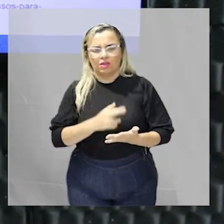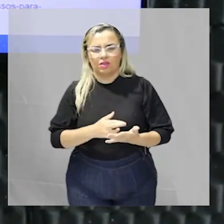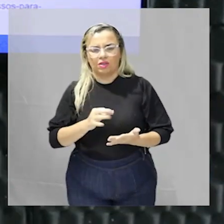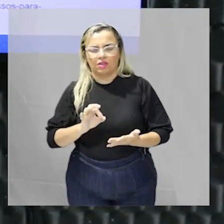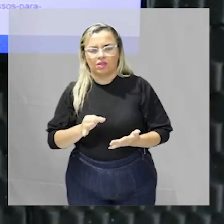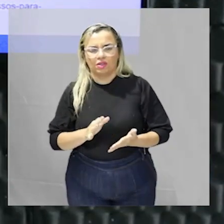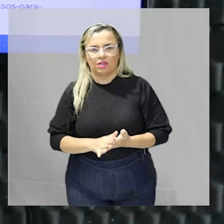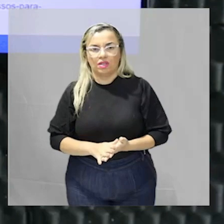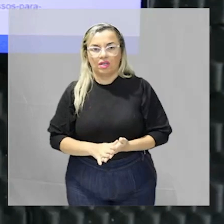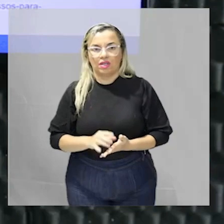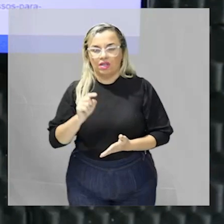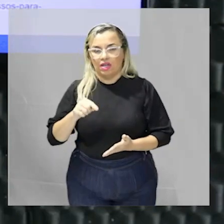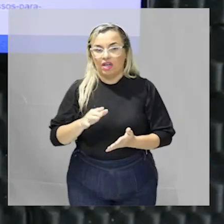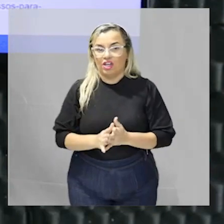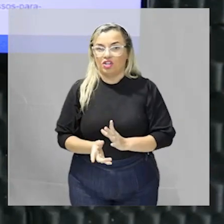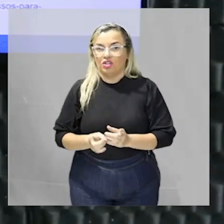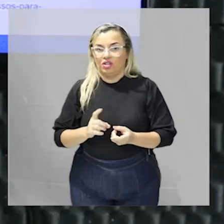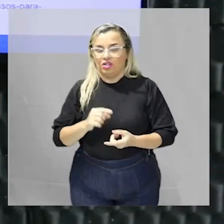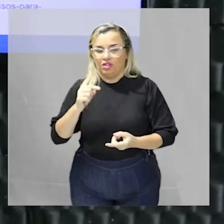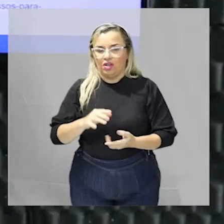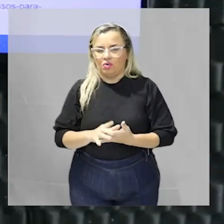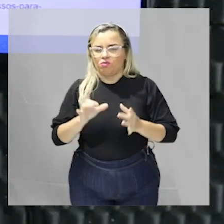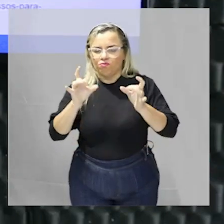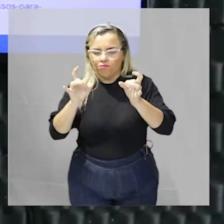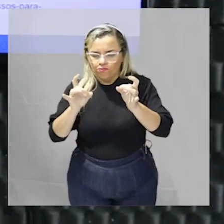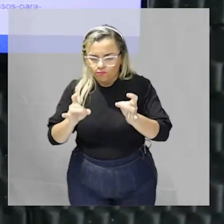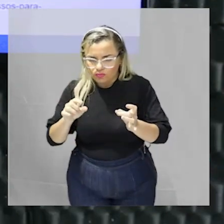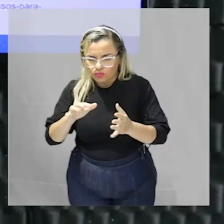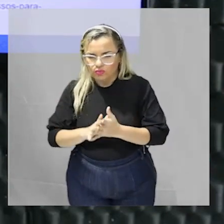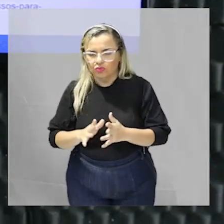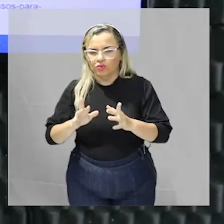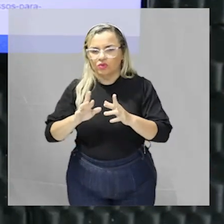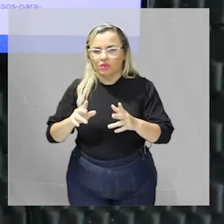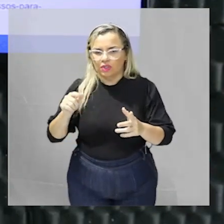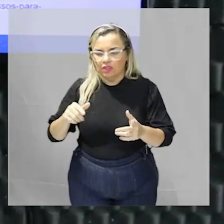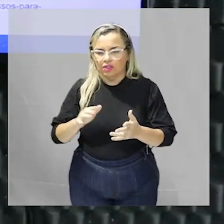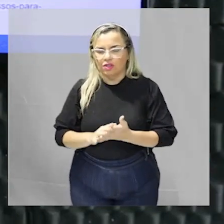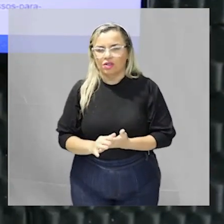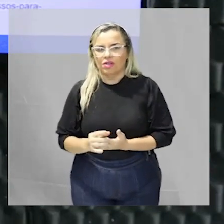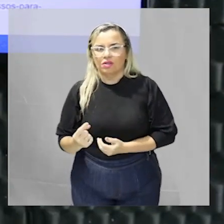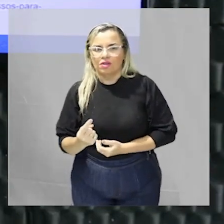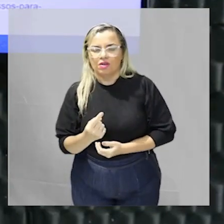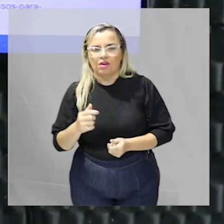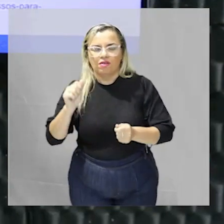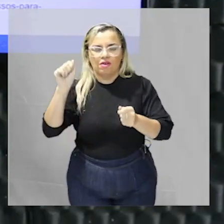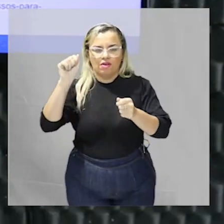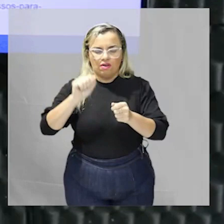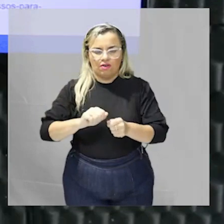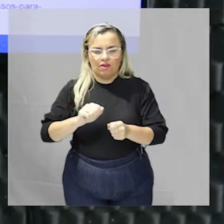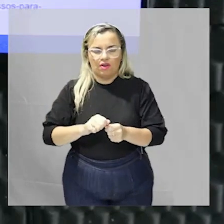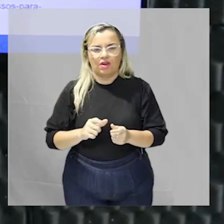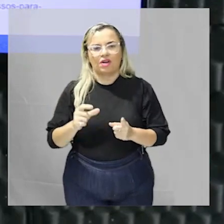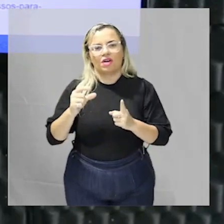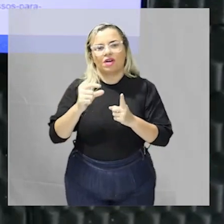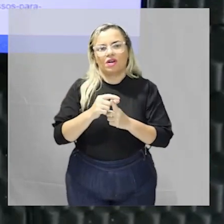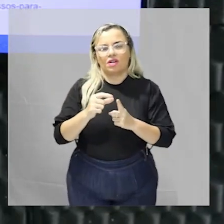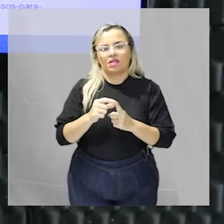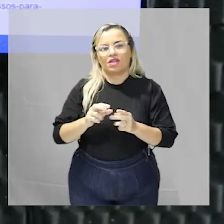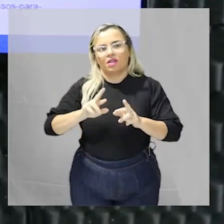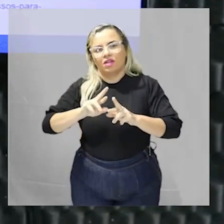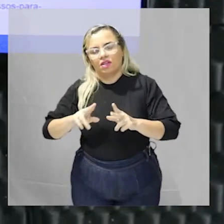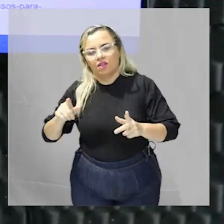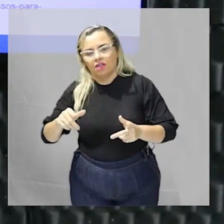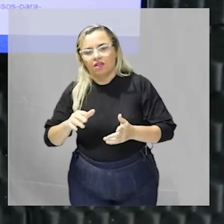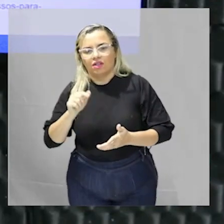elas são bem parecidas. Às vezes, um detalhe, uma palavra é que faz a diferença e que você vê, parecem